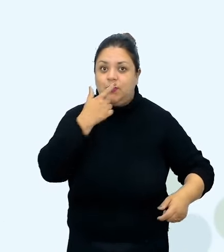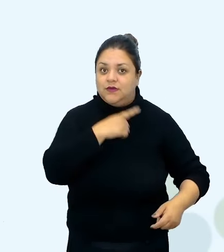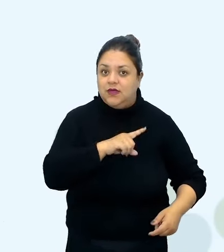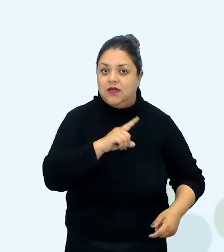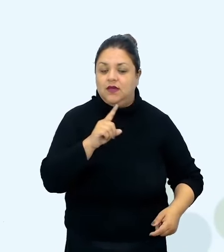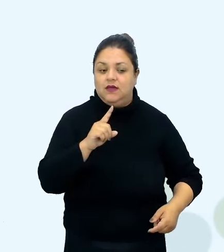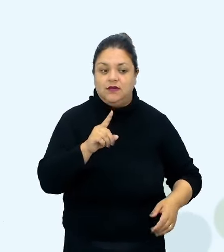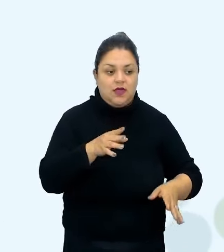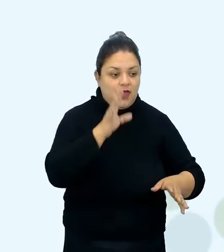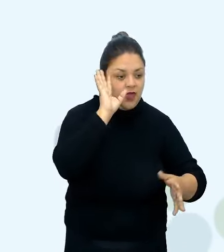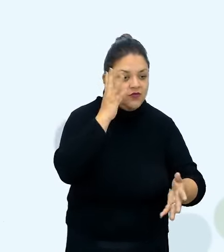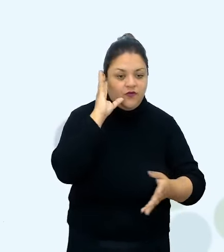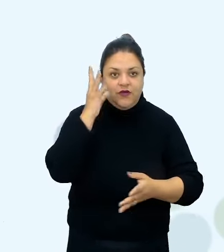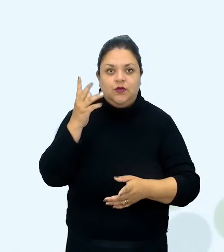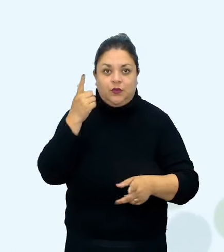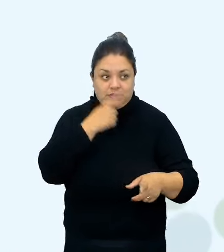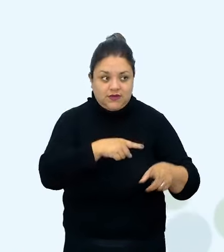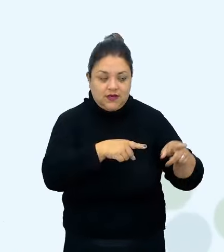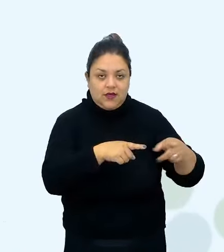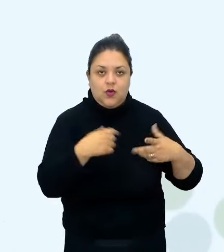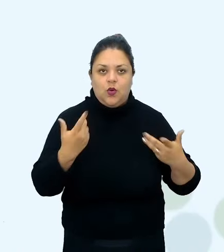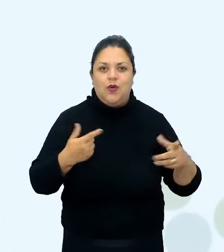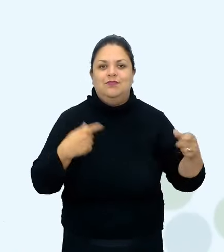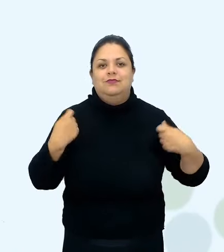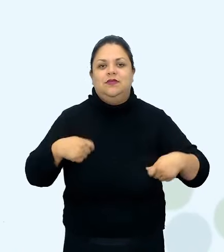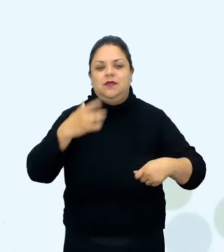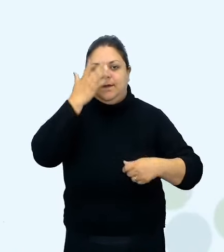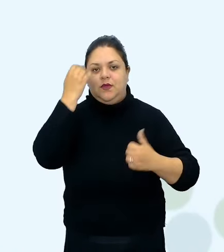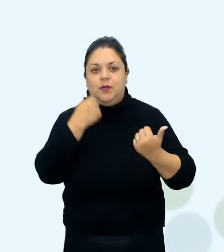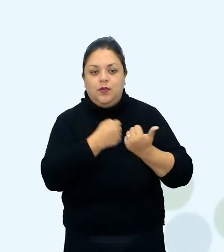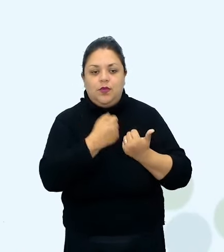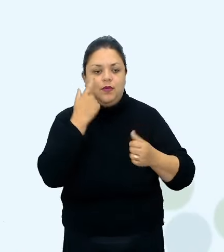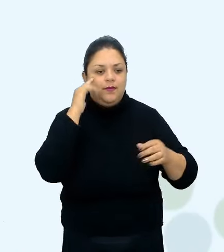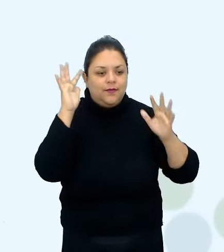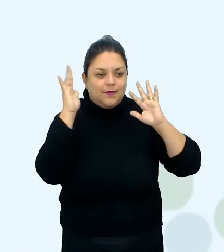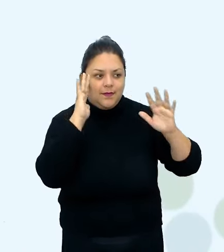nesse envolvimento, né? E nessa afetividade que a criança